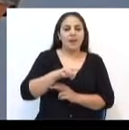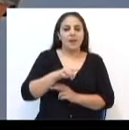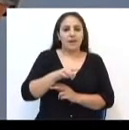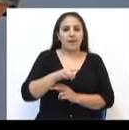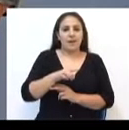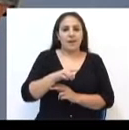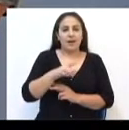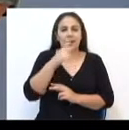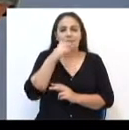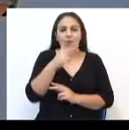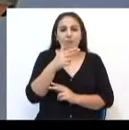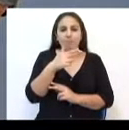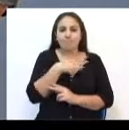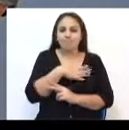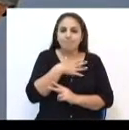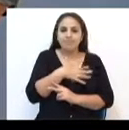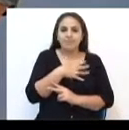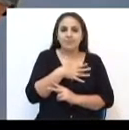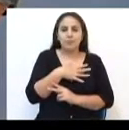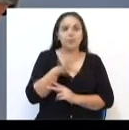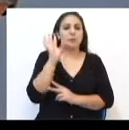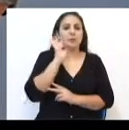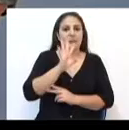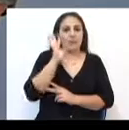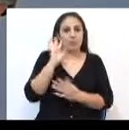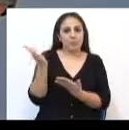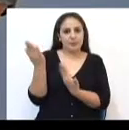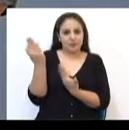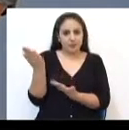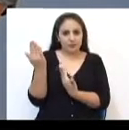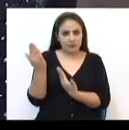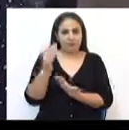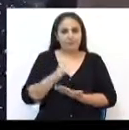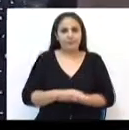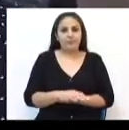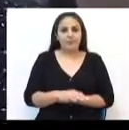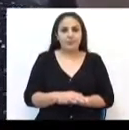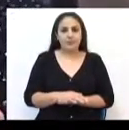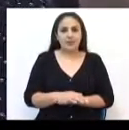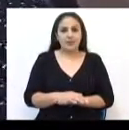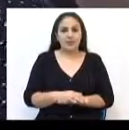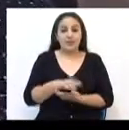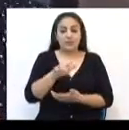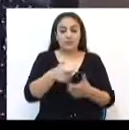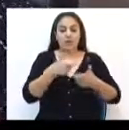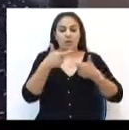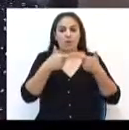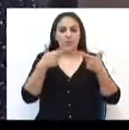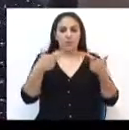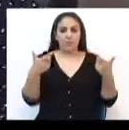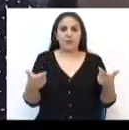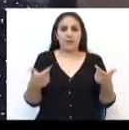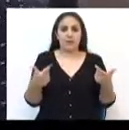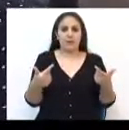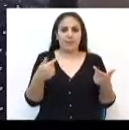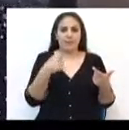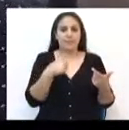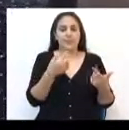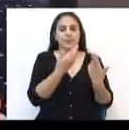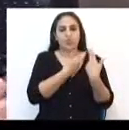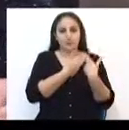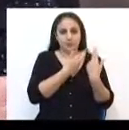uma homenagem bem bacana e só aumenta a